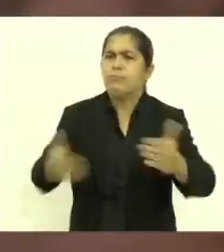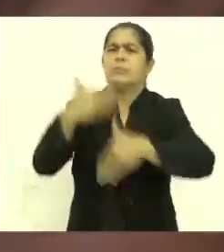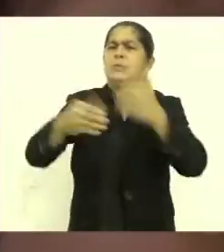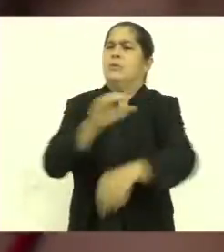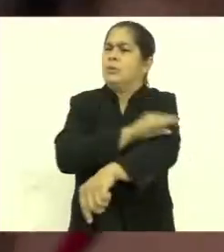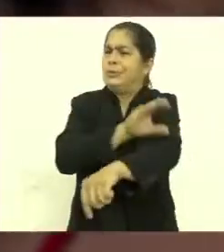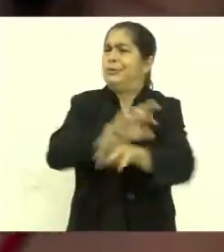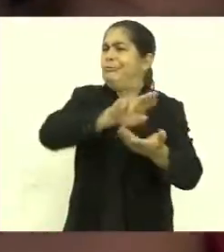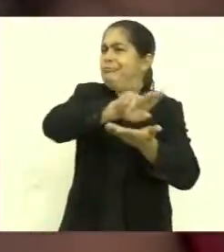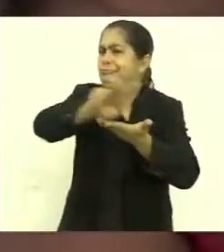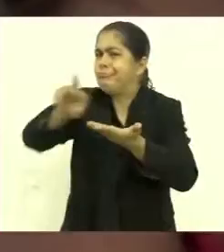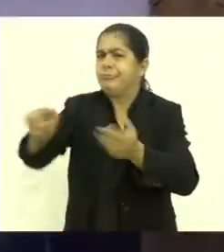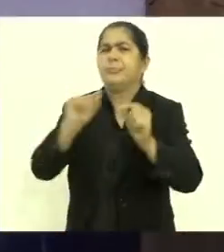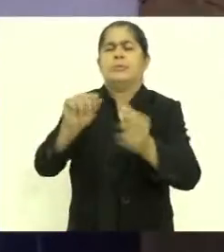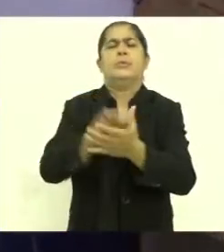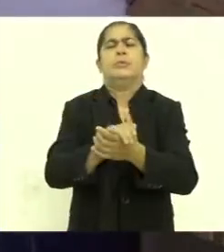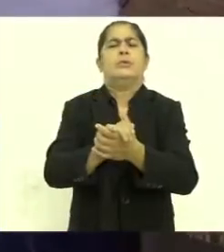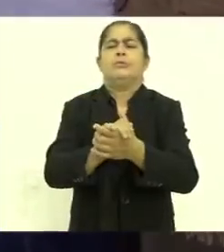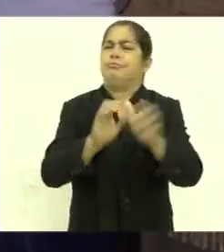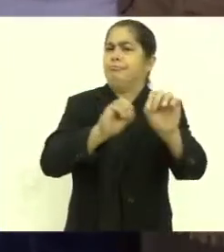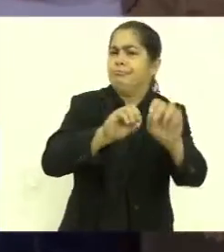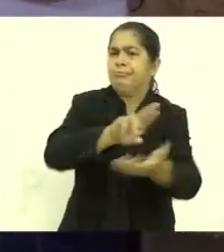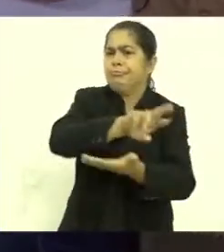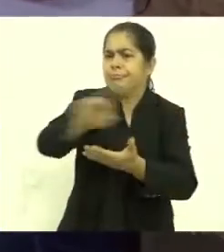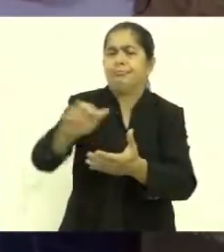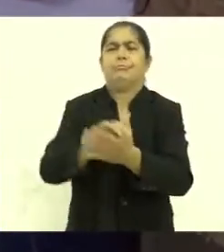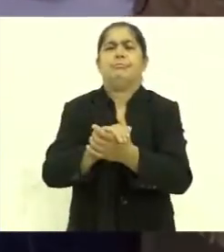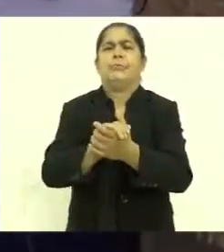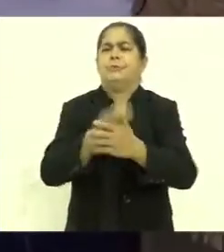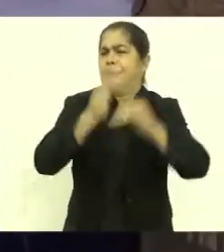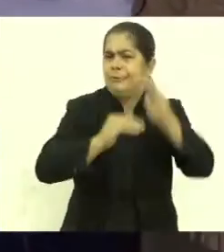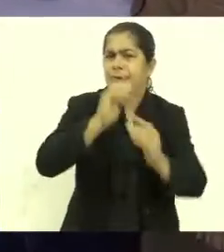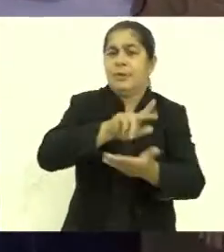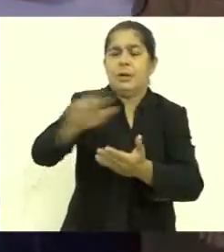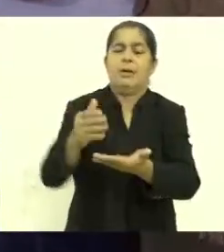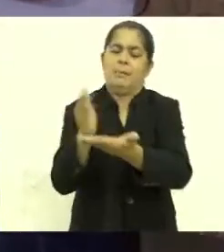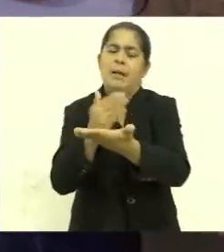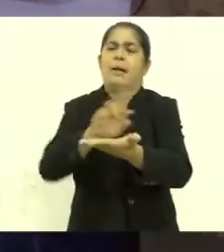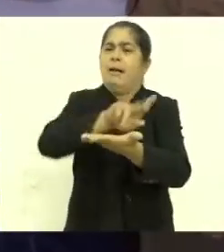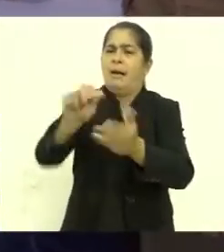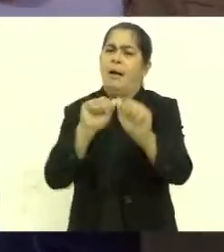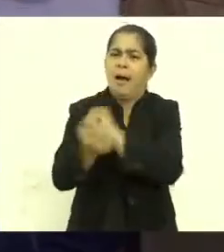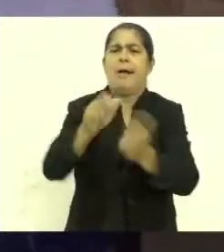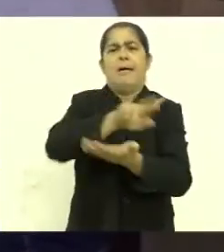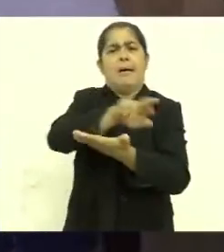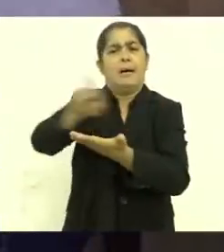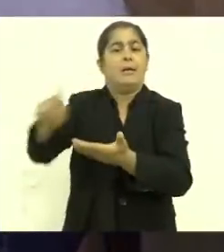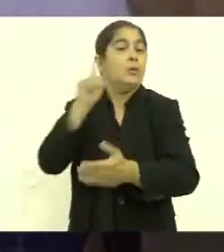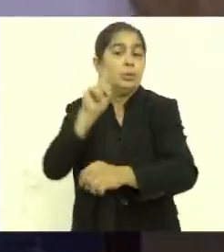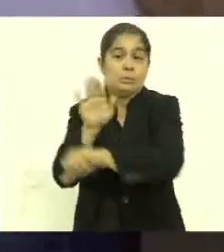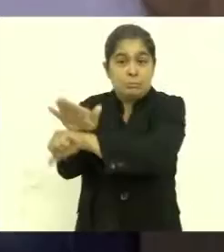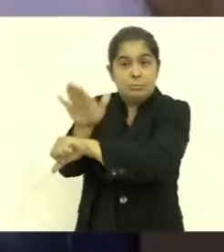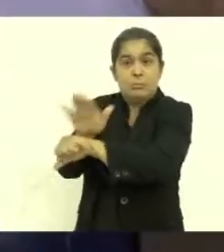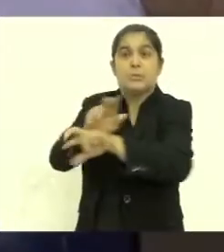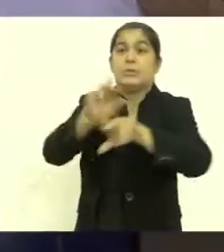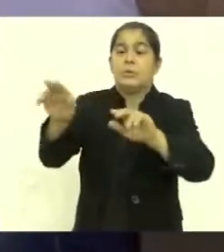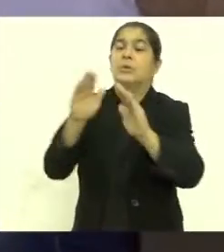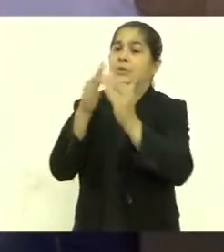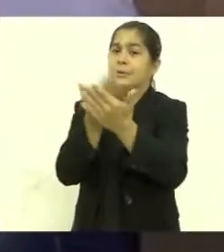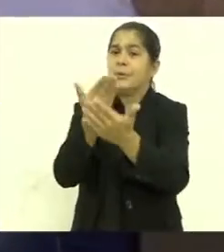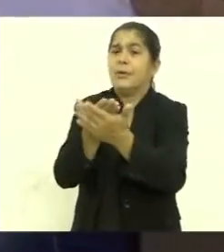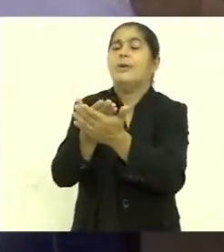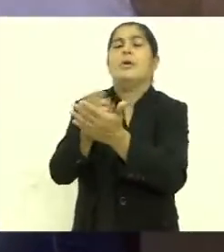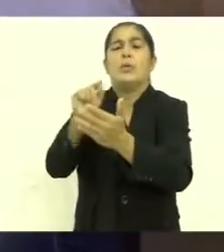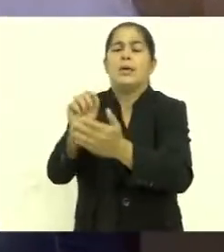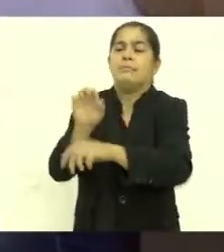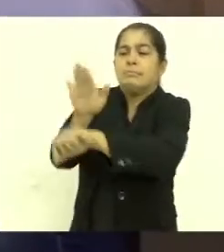pessoas façam cursos de formação. A gente trabalha com formação, com elaboração de material adaptado e dando apoio às pessoas